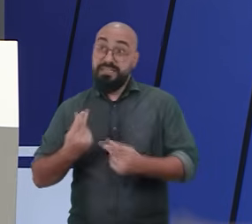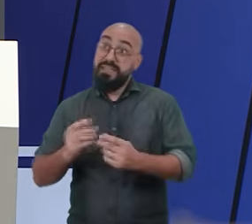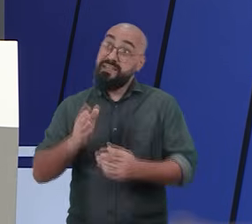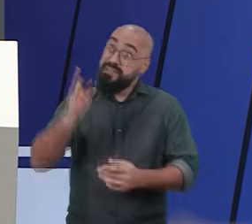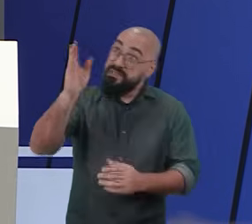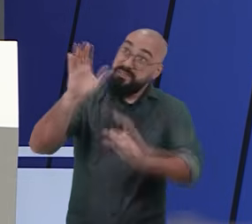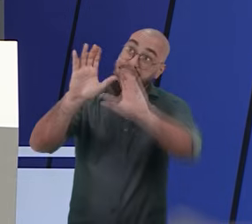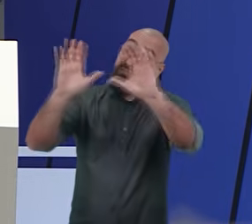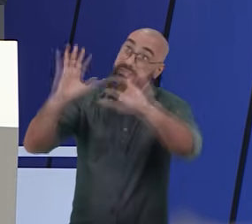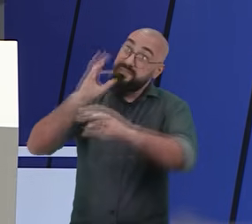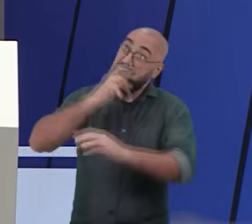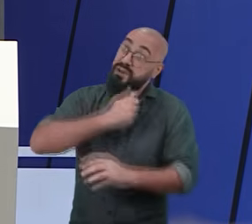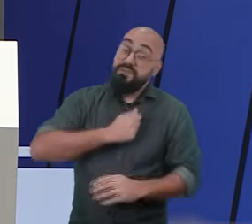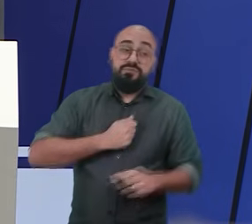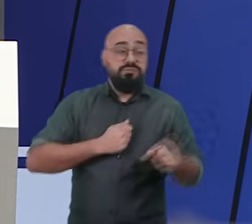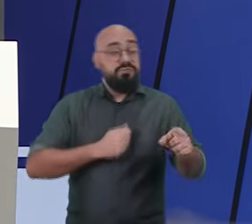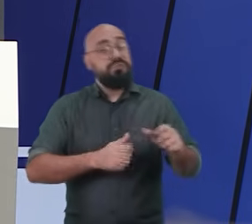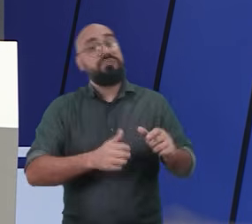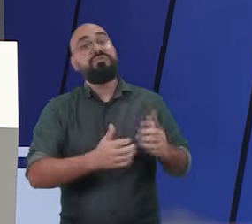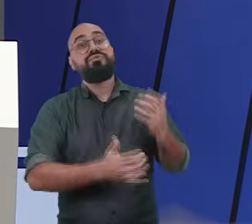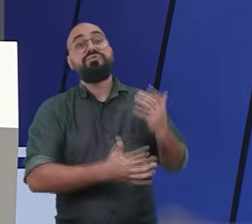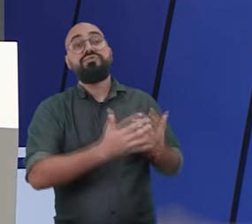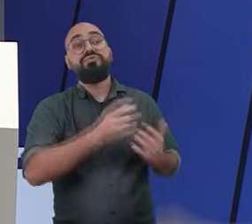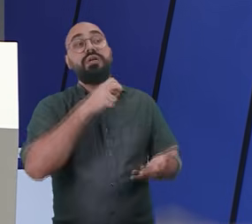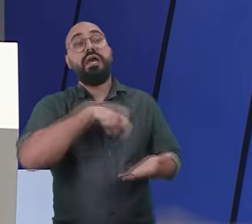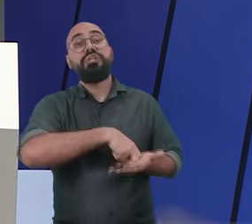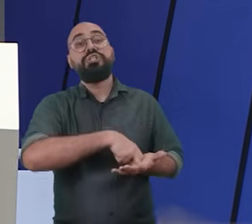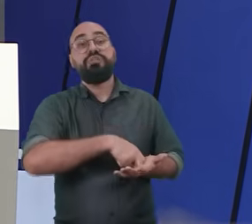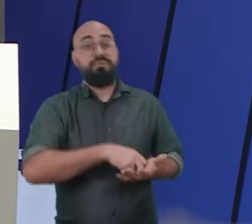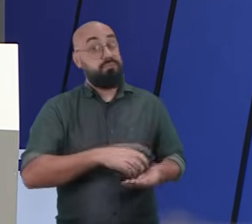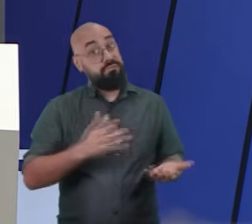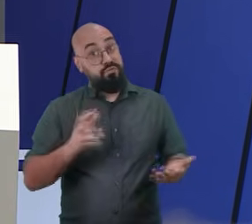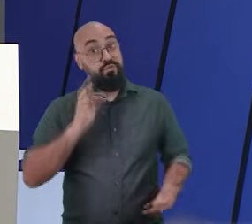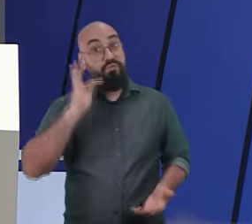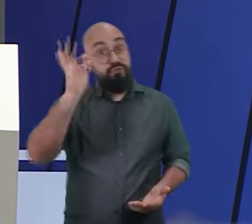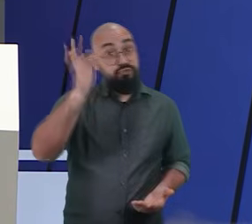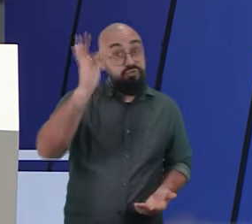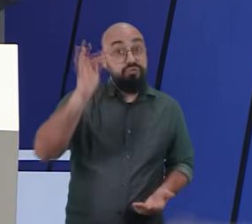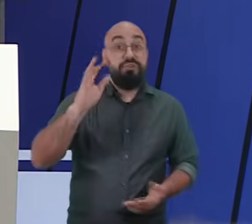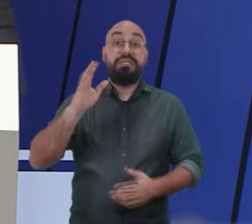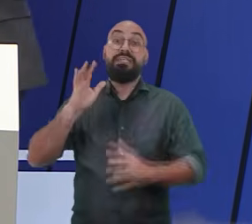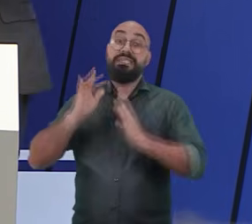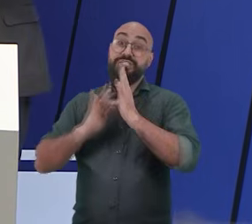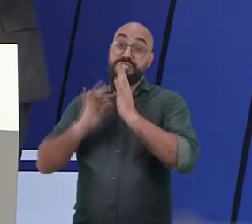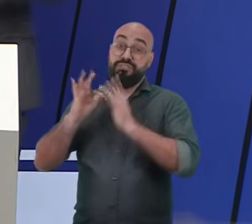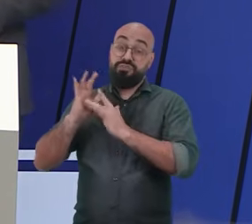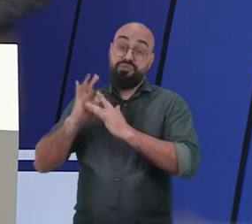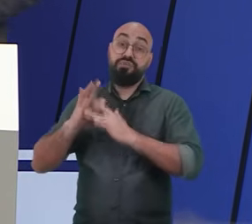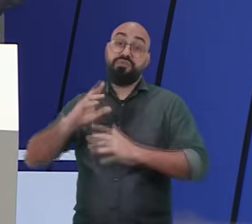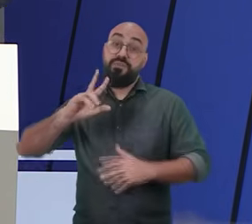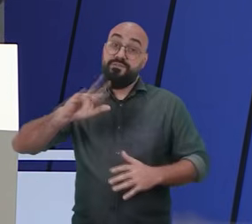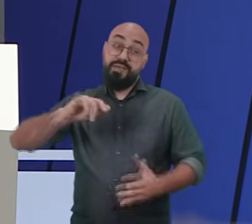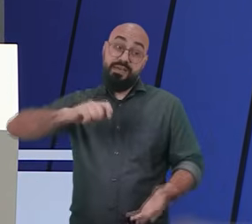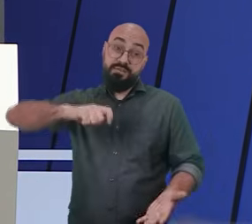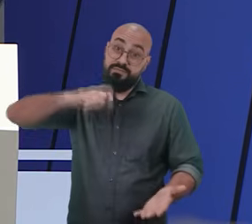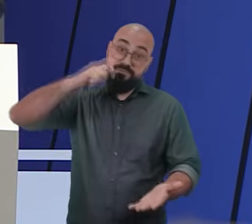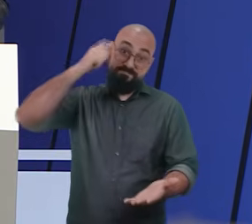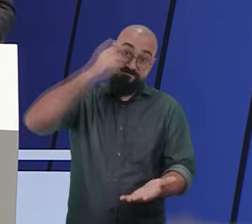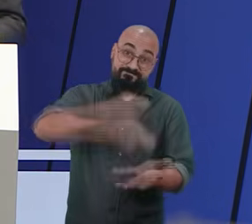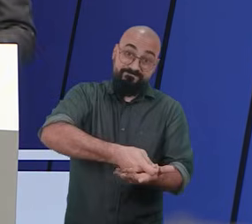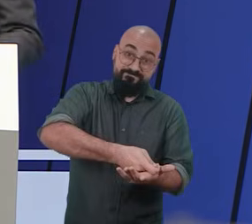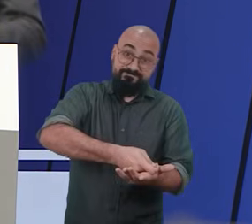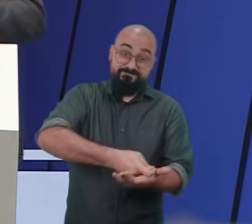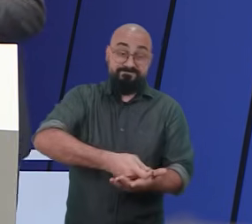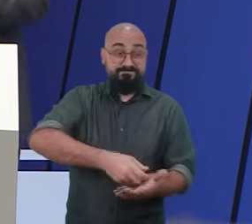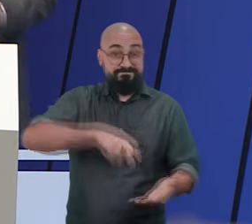juízo. Ou seja, para um momento no futuro, quando Deus então exercerá o seu julgamento,